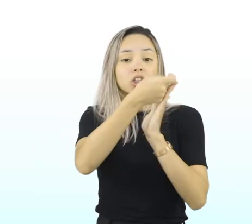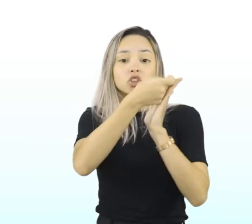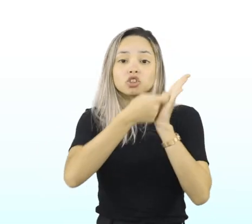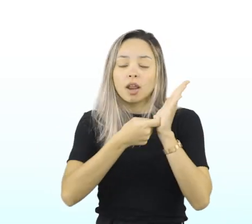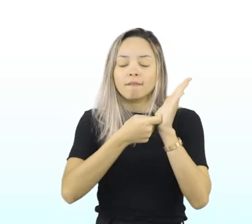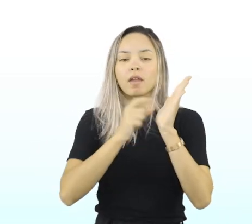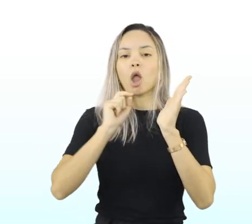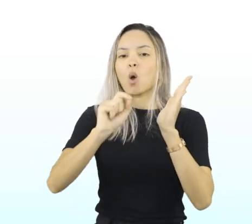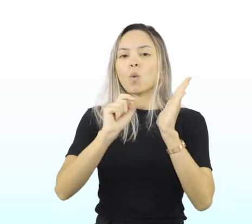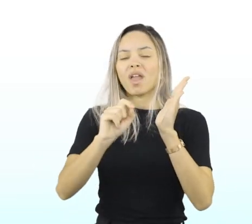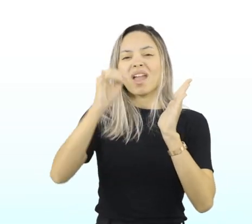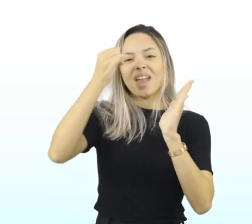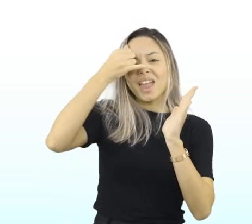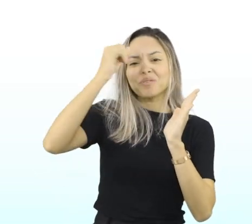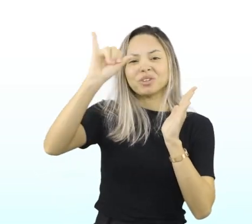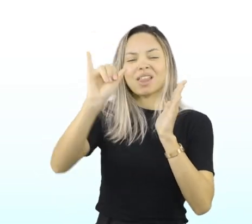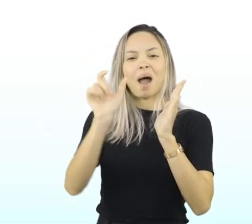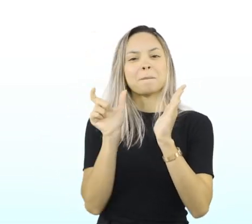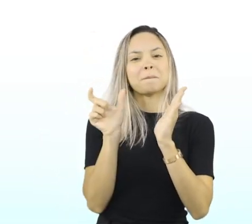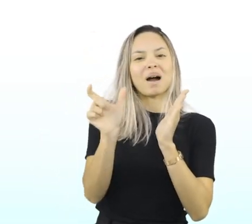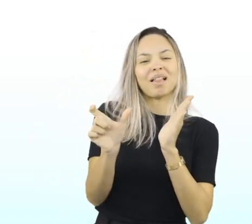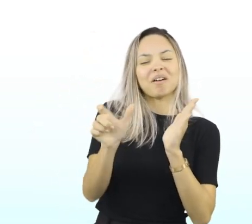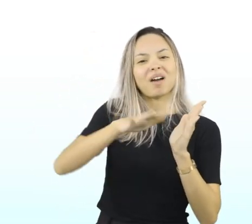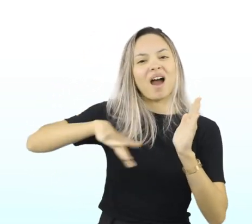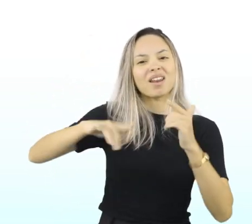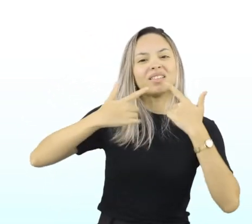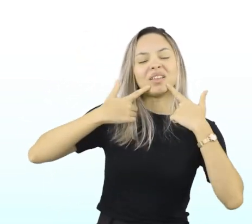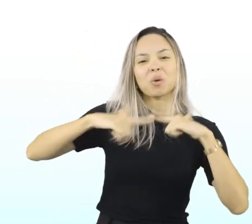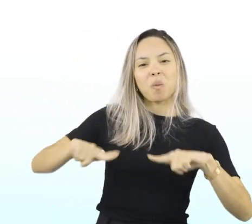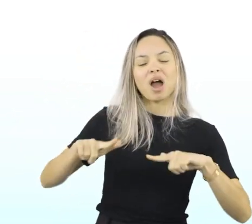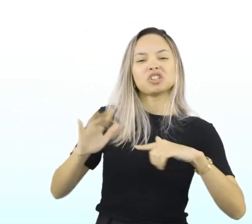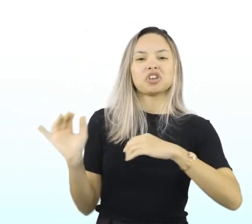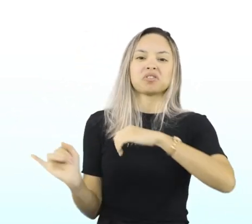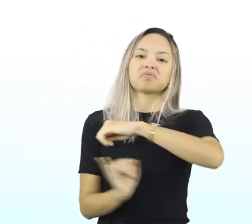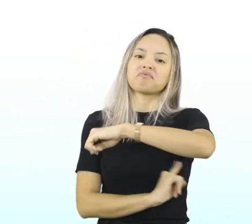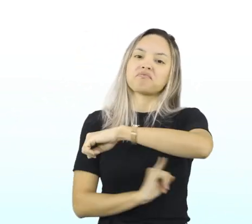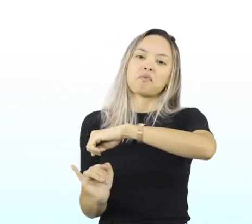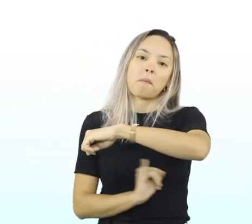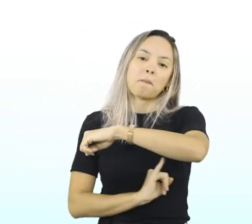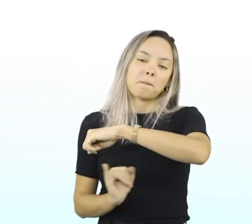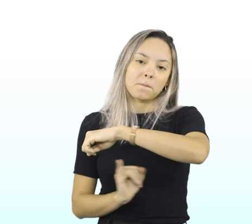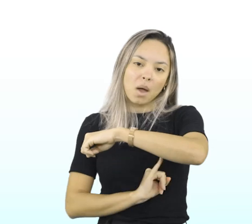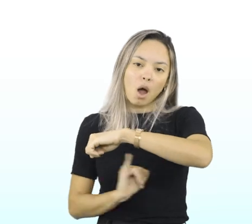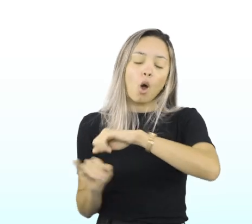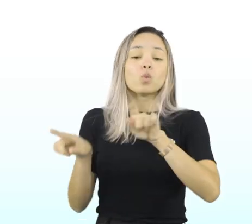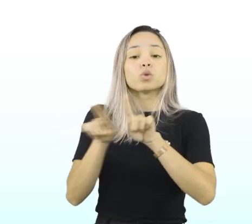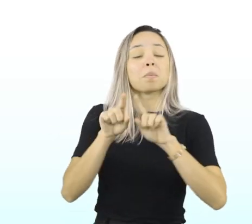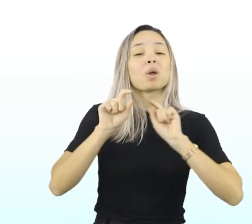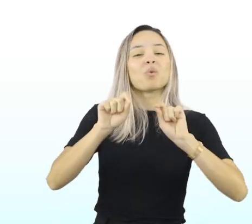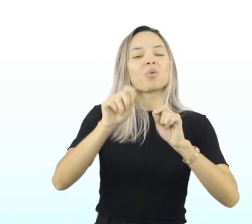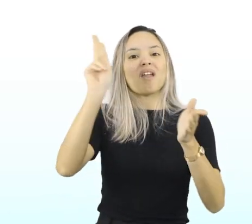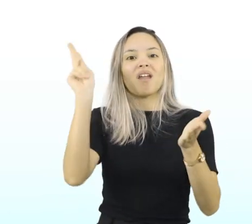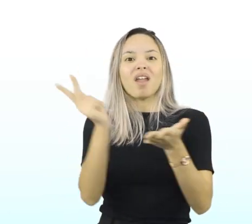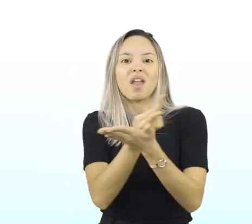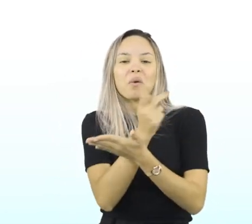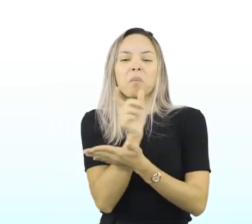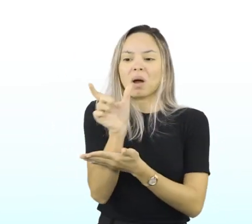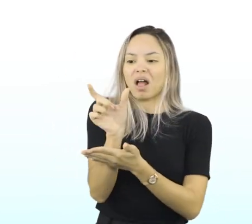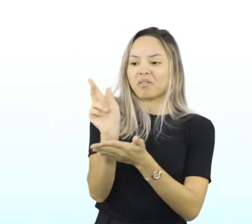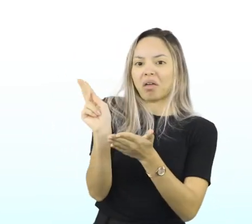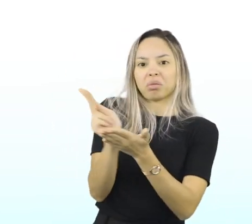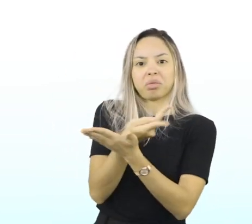escrever, né? Fugir de linguagens, da linguagem coloquial, fugir de